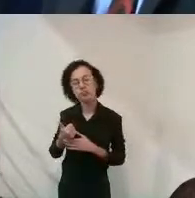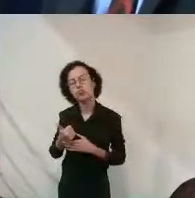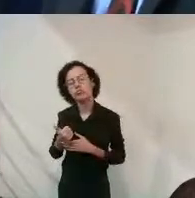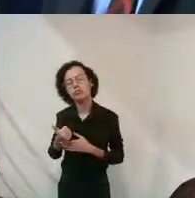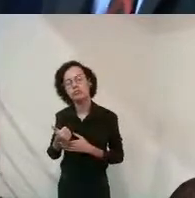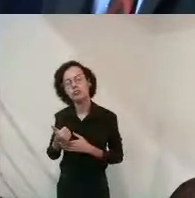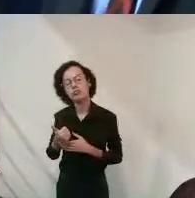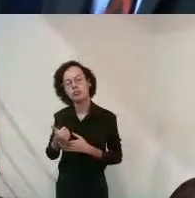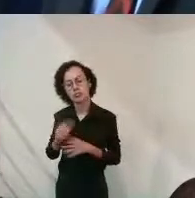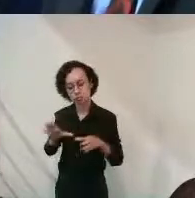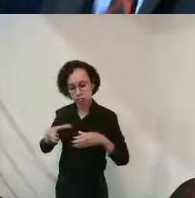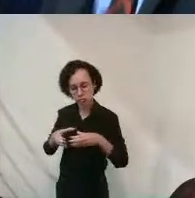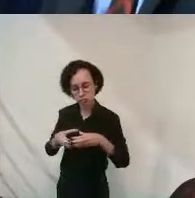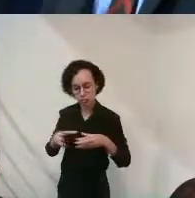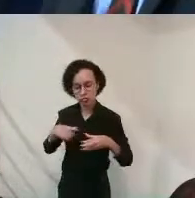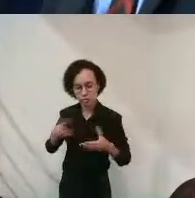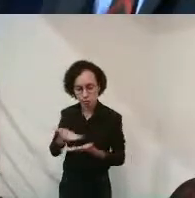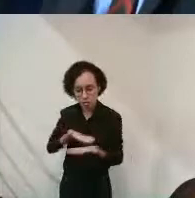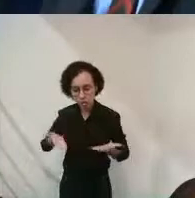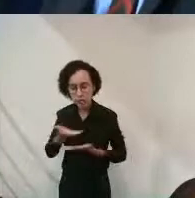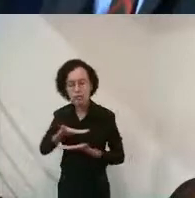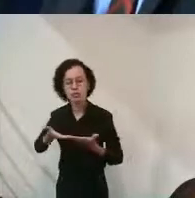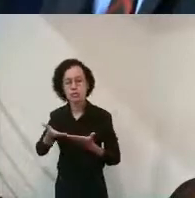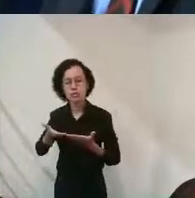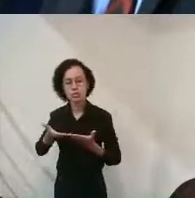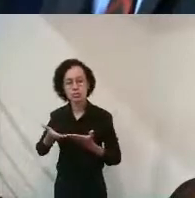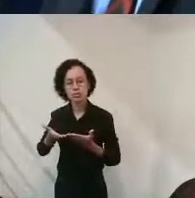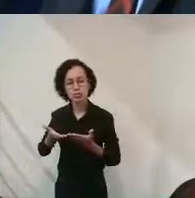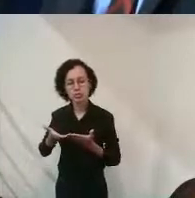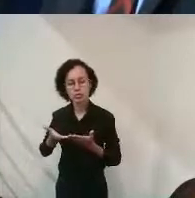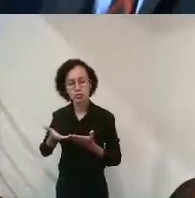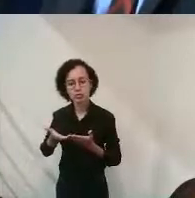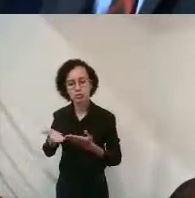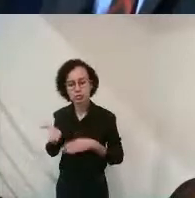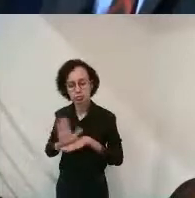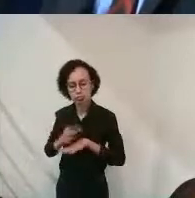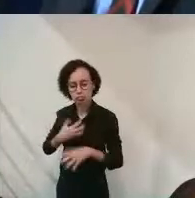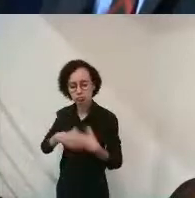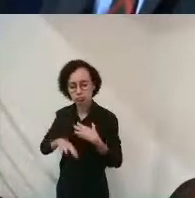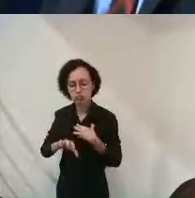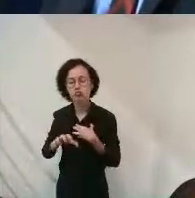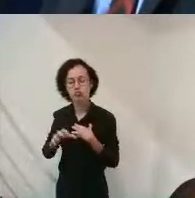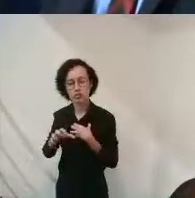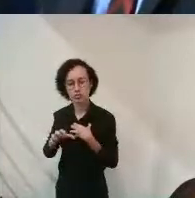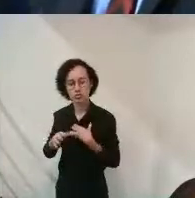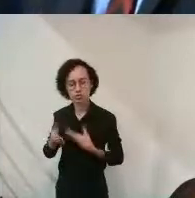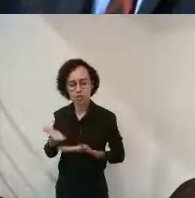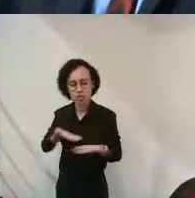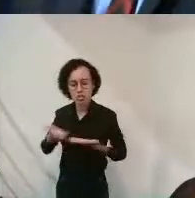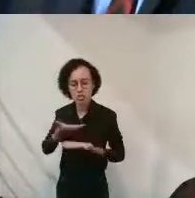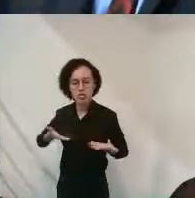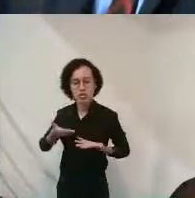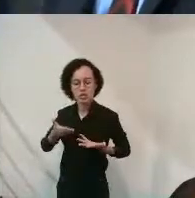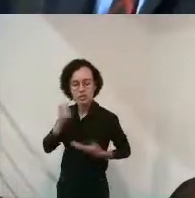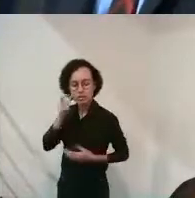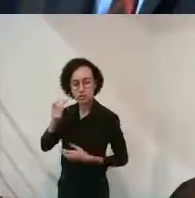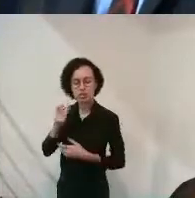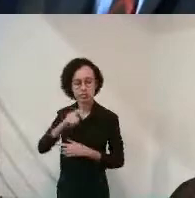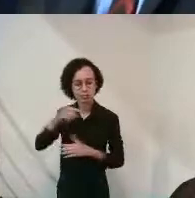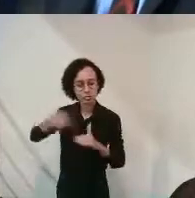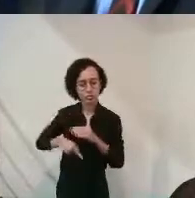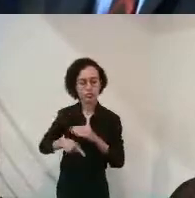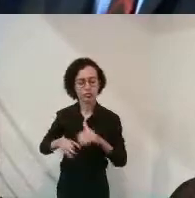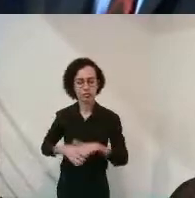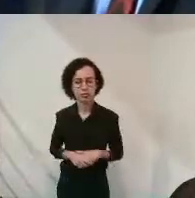equipe, houve uma partilha e uma solidariedade, né? E uma troca muito interessante e muito